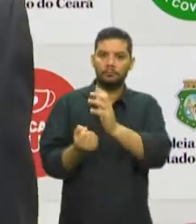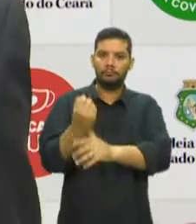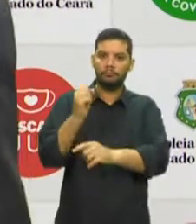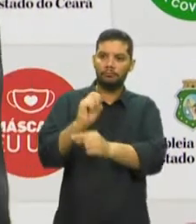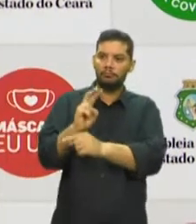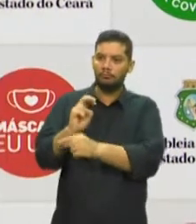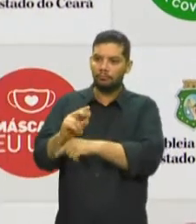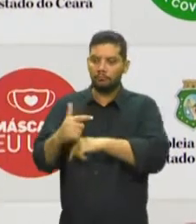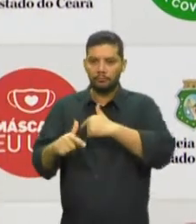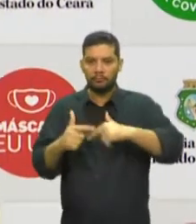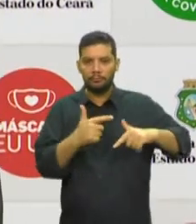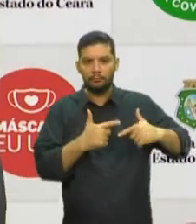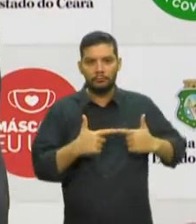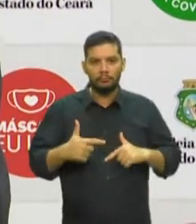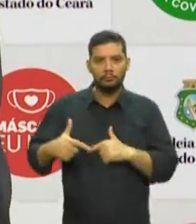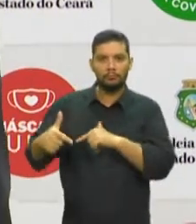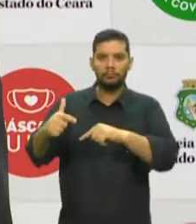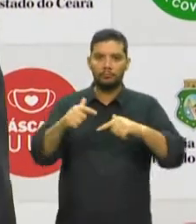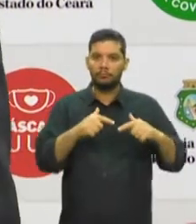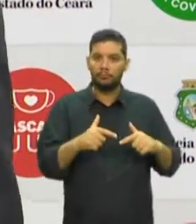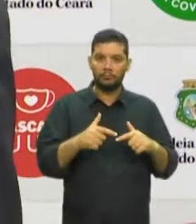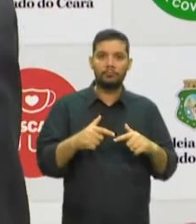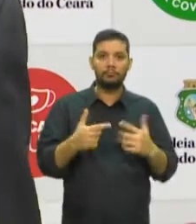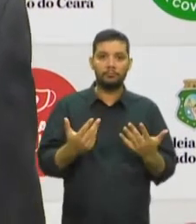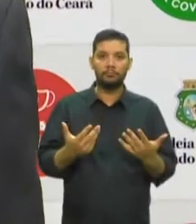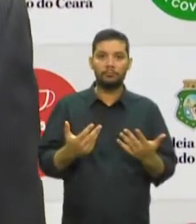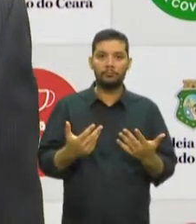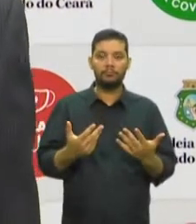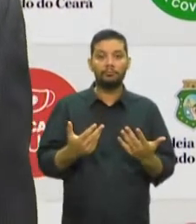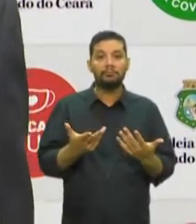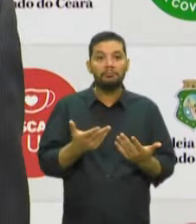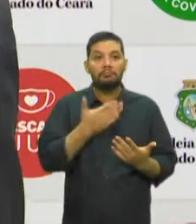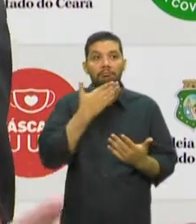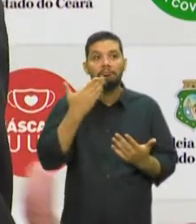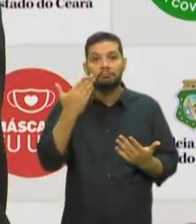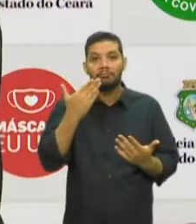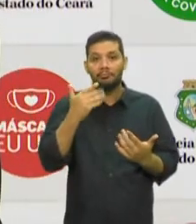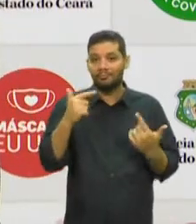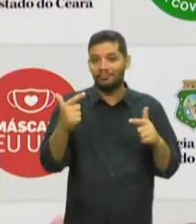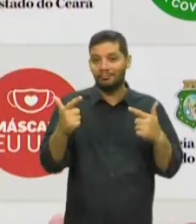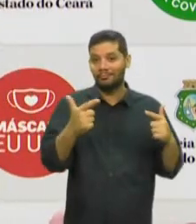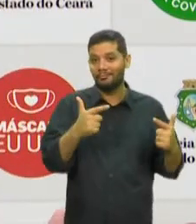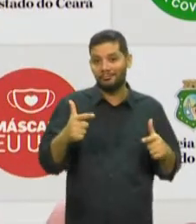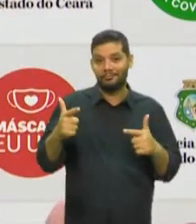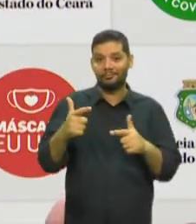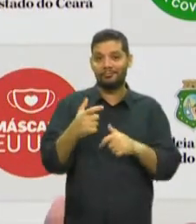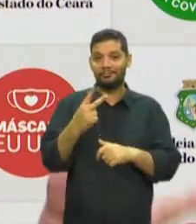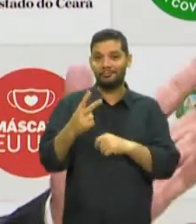melhor educação, ter uma melhor saúde. E nada disso aconteceu nesses